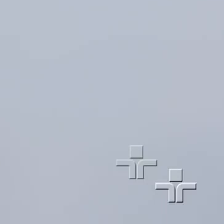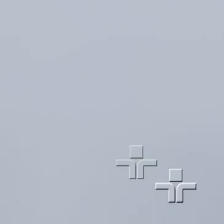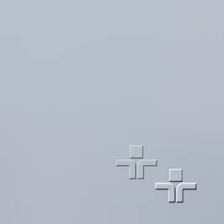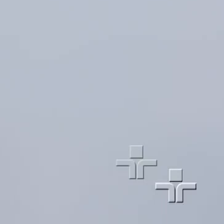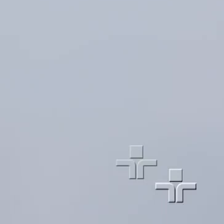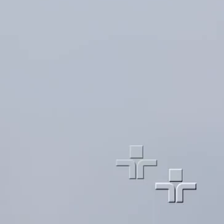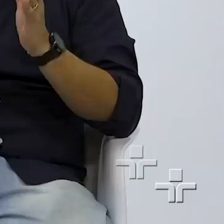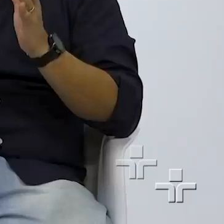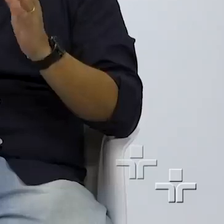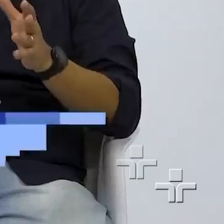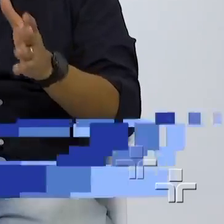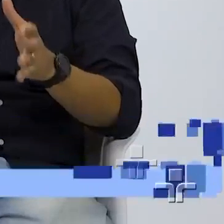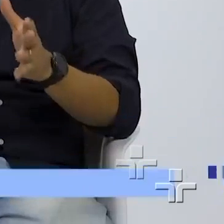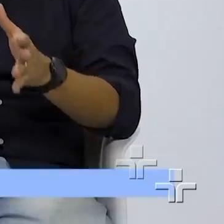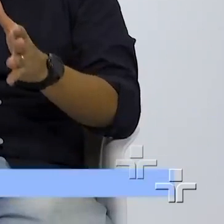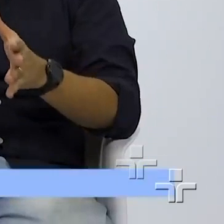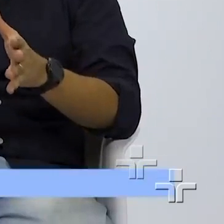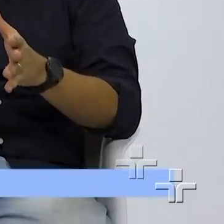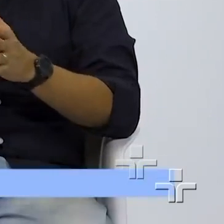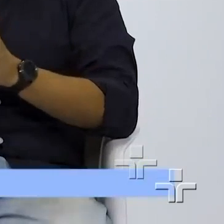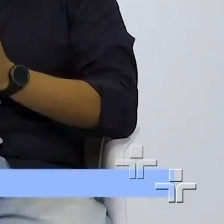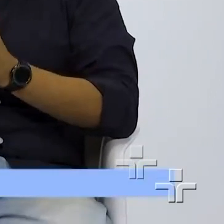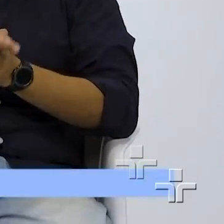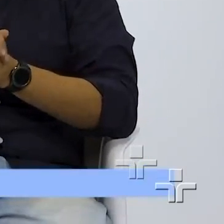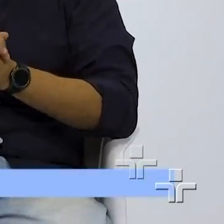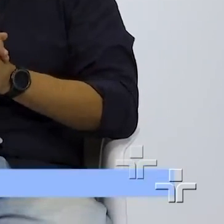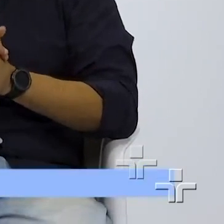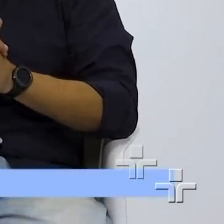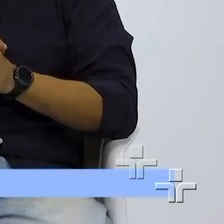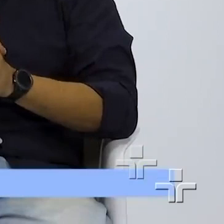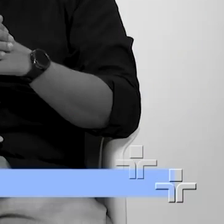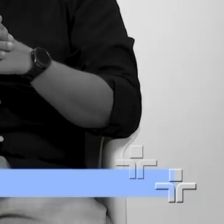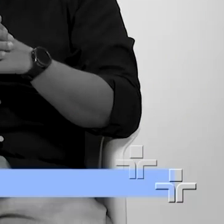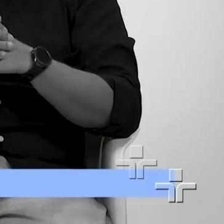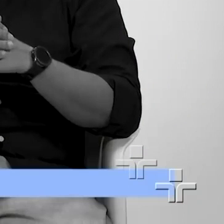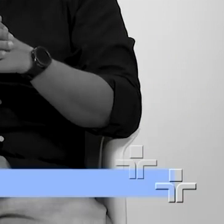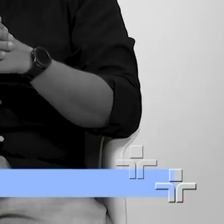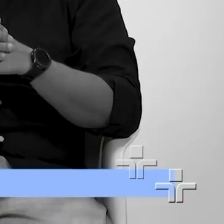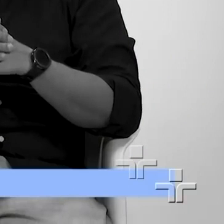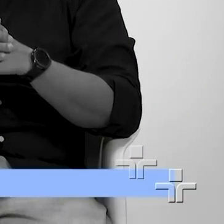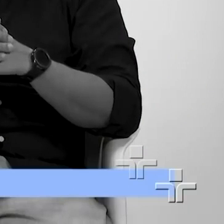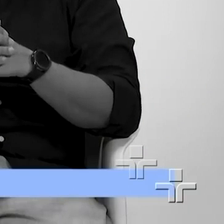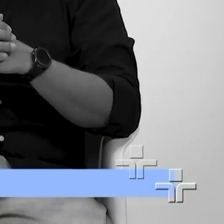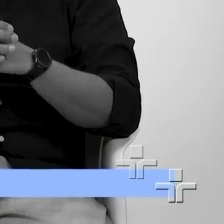nós é o mais importante. E é toda terça-feira no canal da Cultura Digital, youtube.com/TV